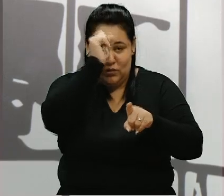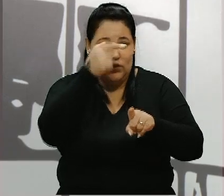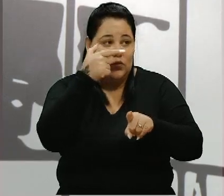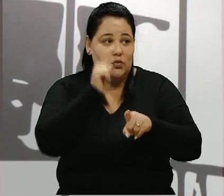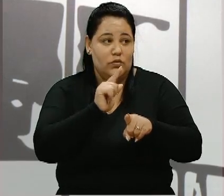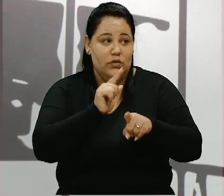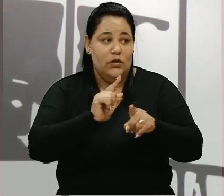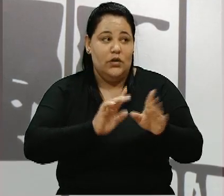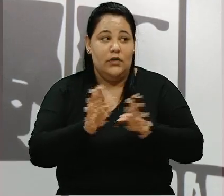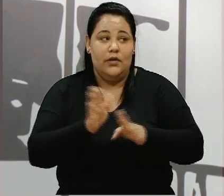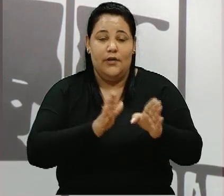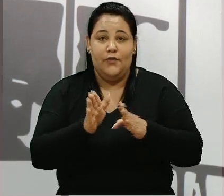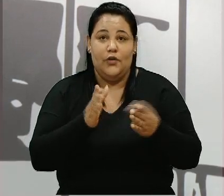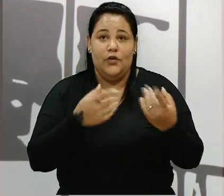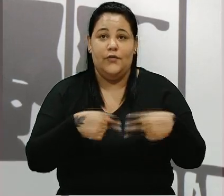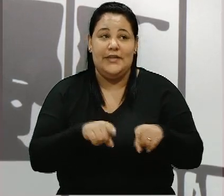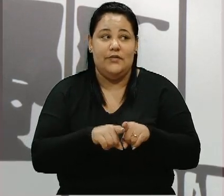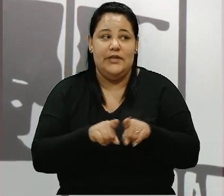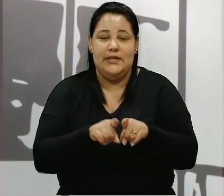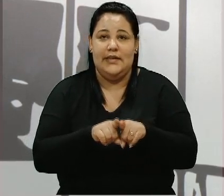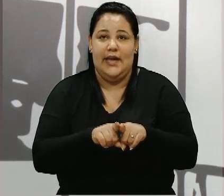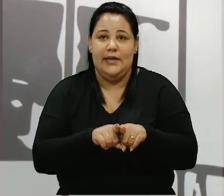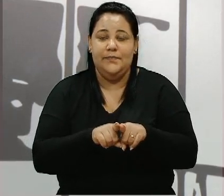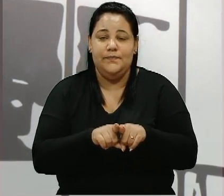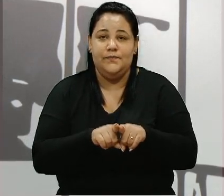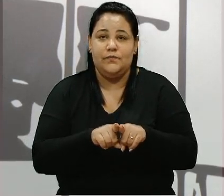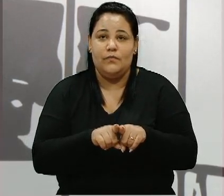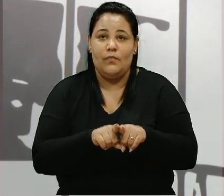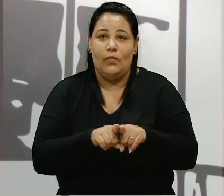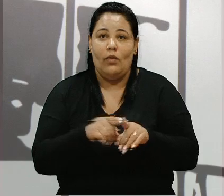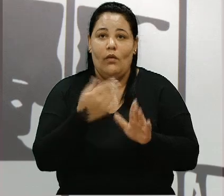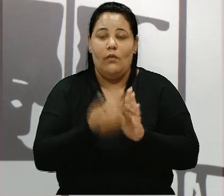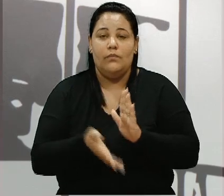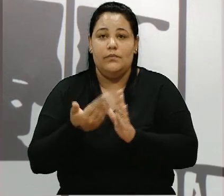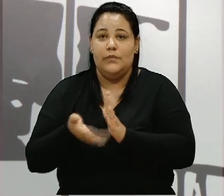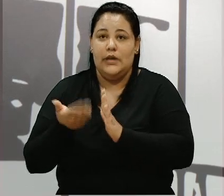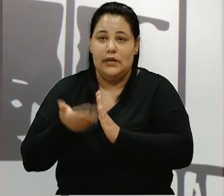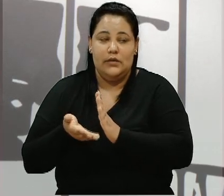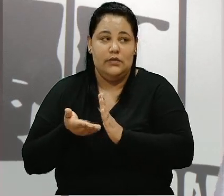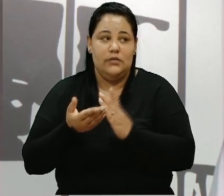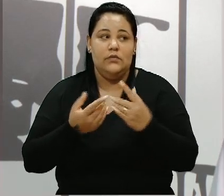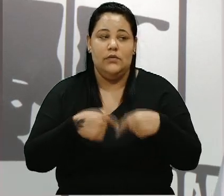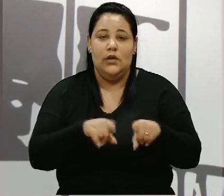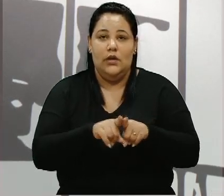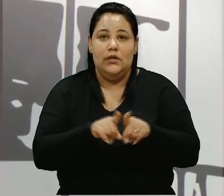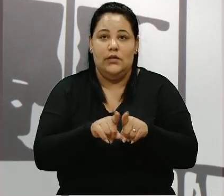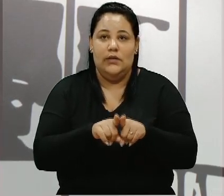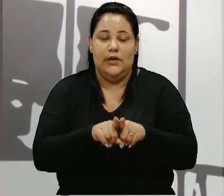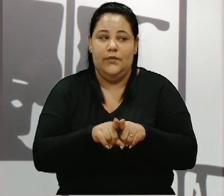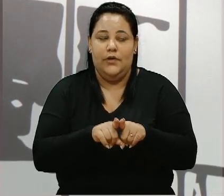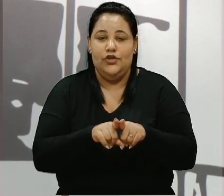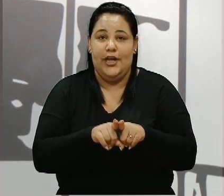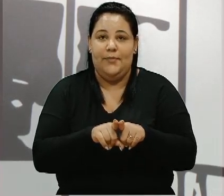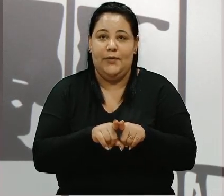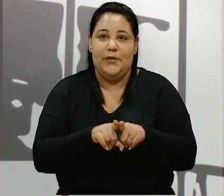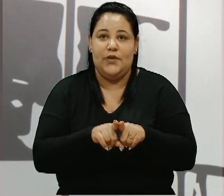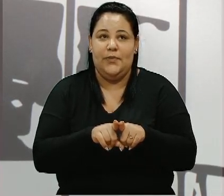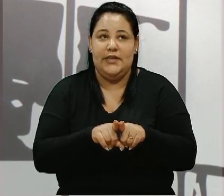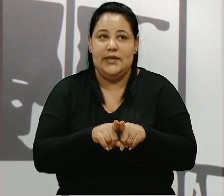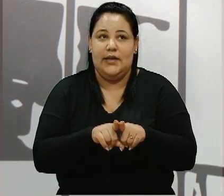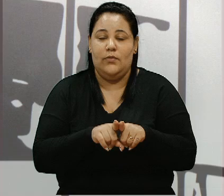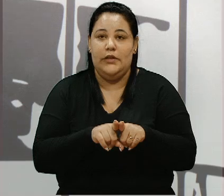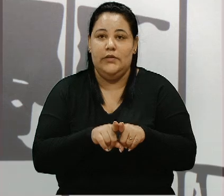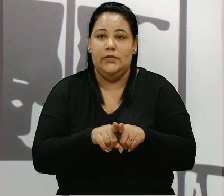acessados e executados, sob pena de nós perdermos, como é o caso que eu citei aqui, 2 exemplos, no Beltrão